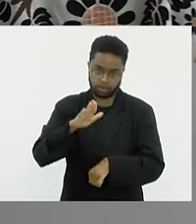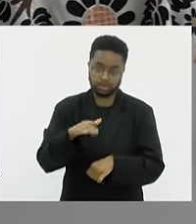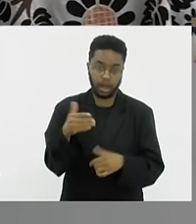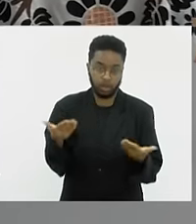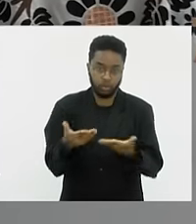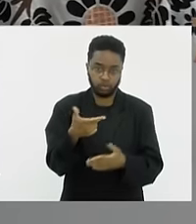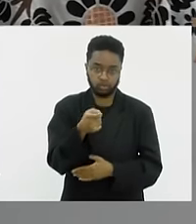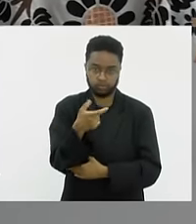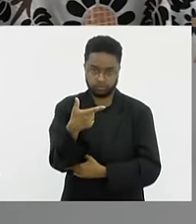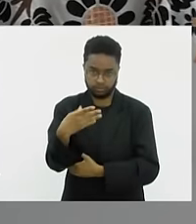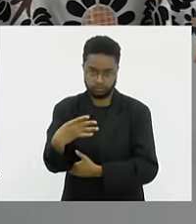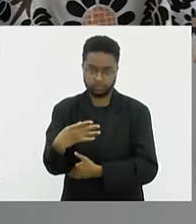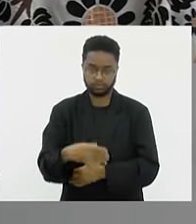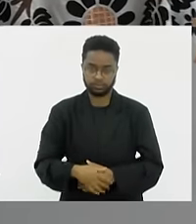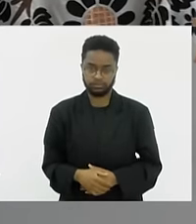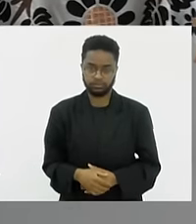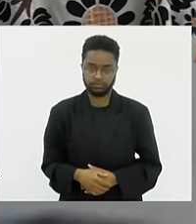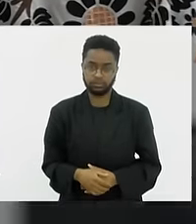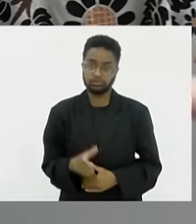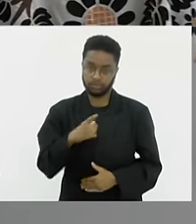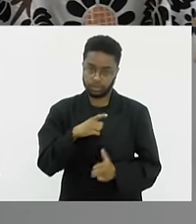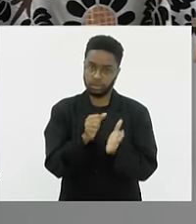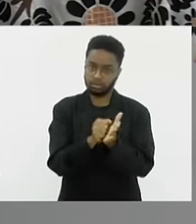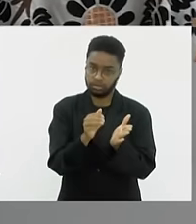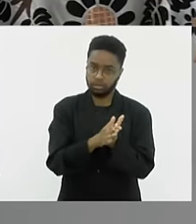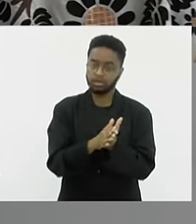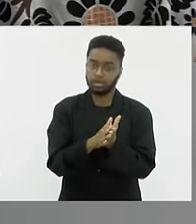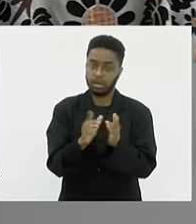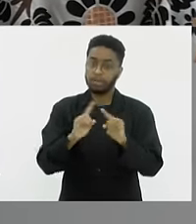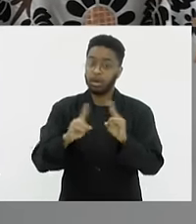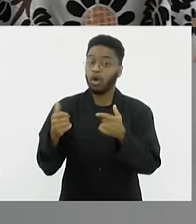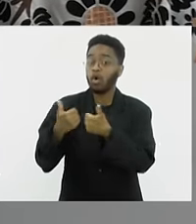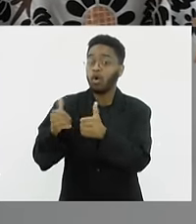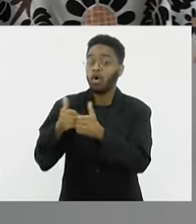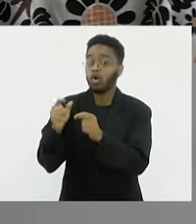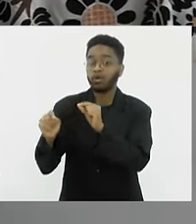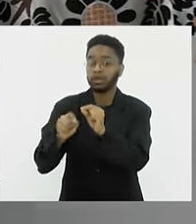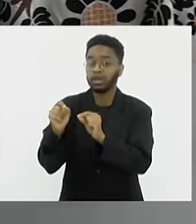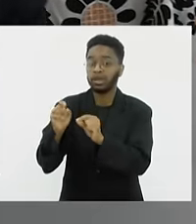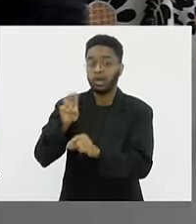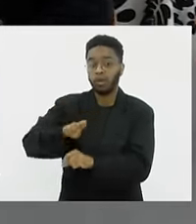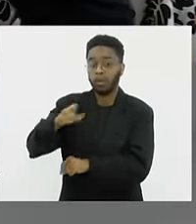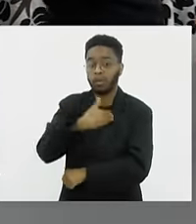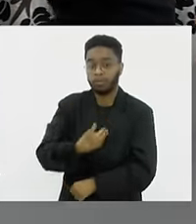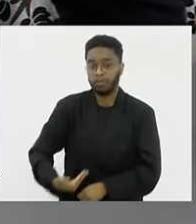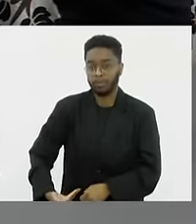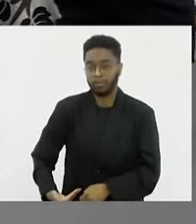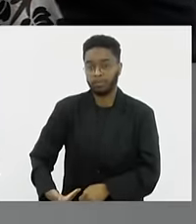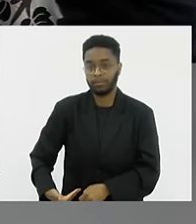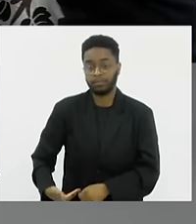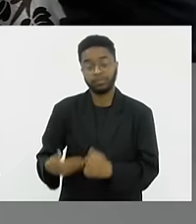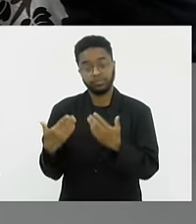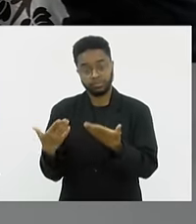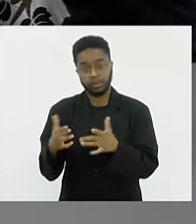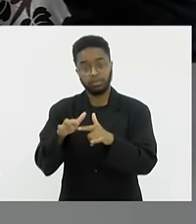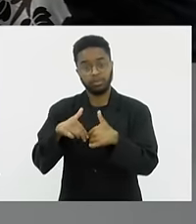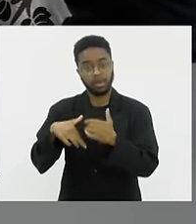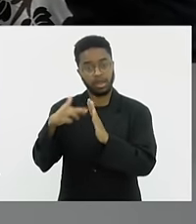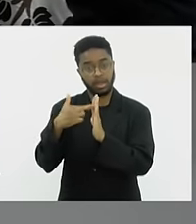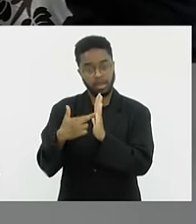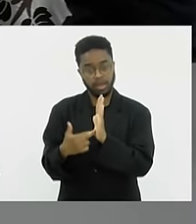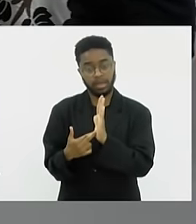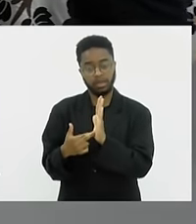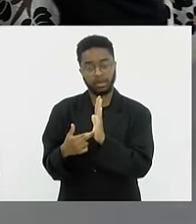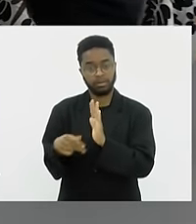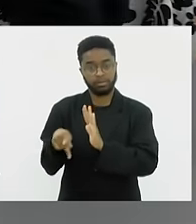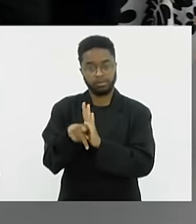ano. Nós autuamos, só que o ônibus é um veículo de utilidade pública e pelo código disciplinar que